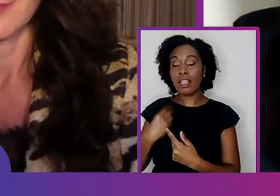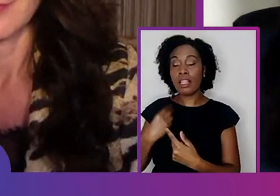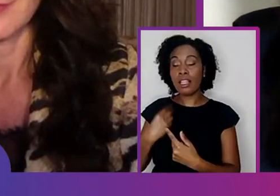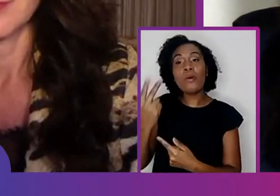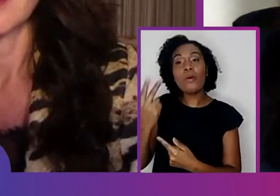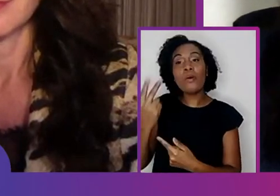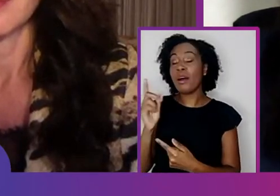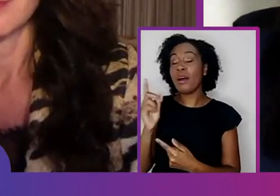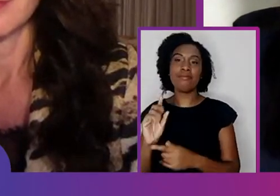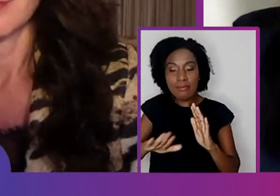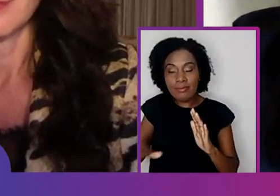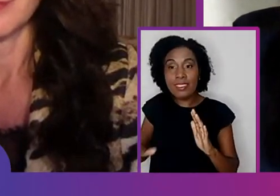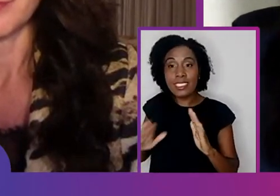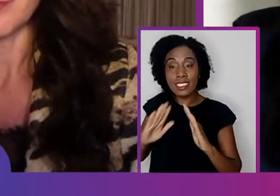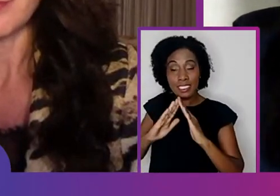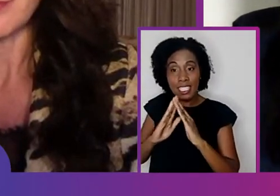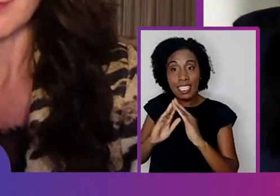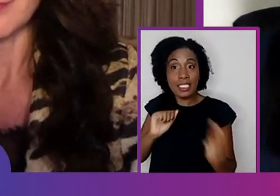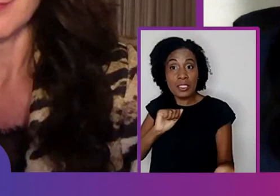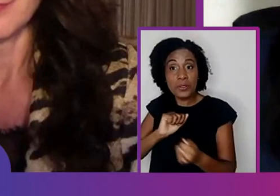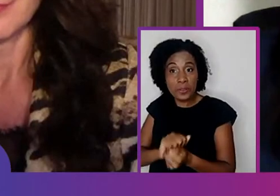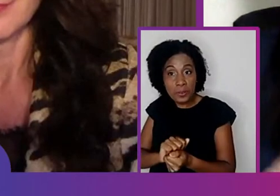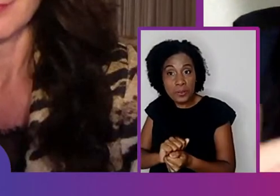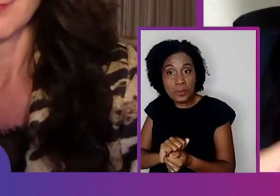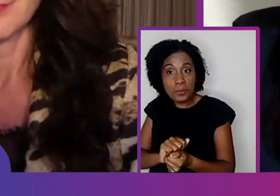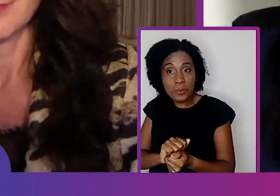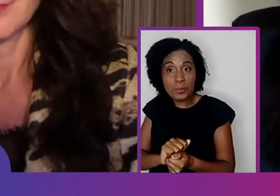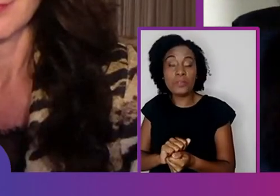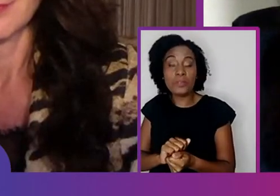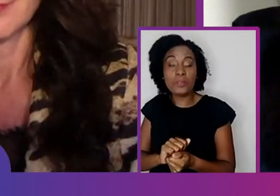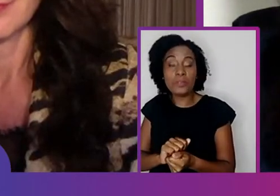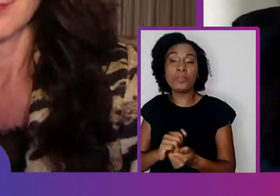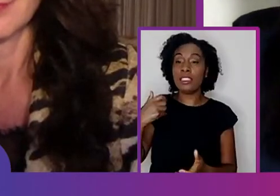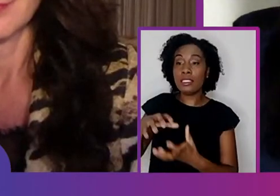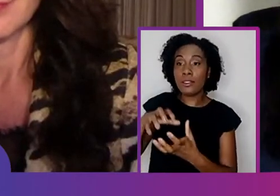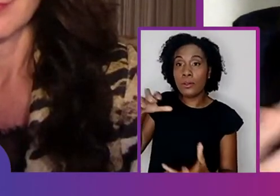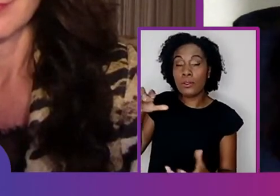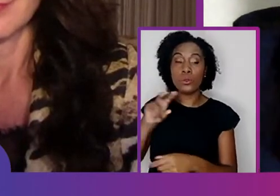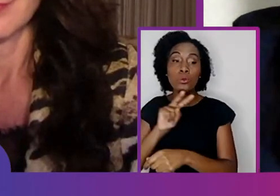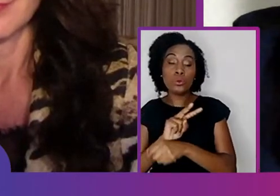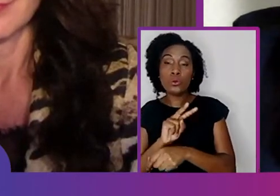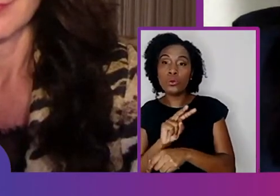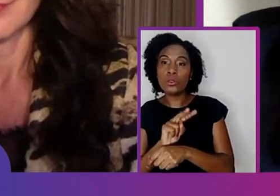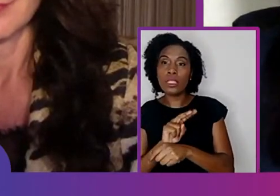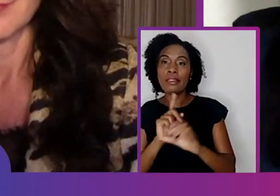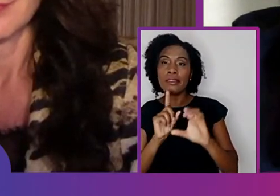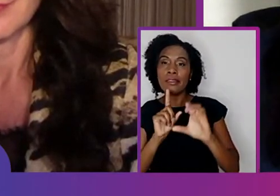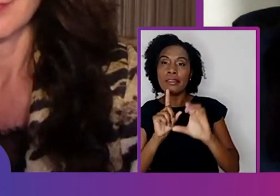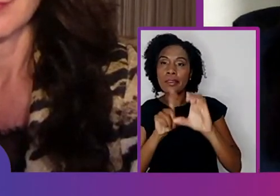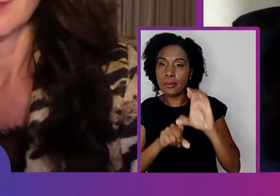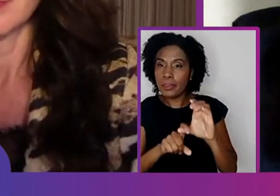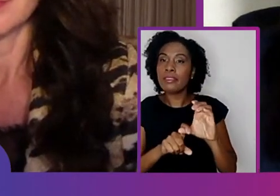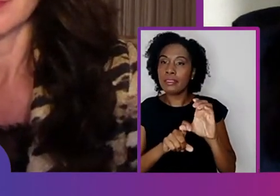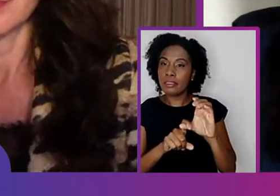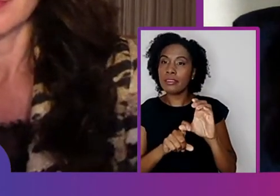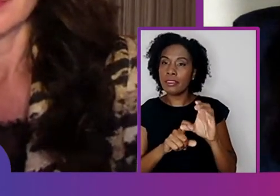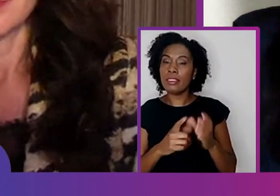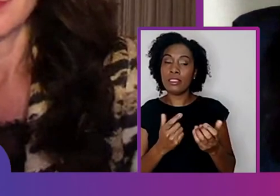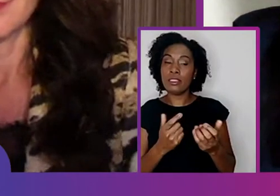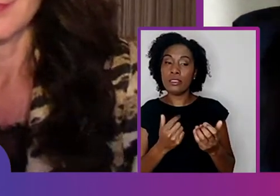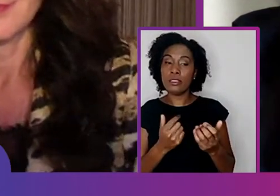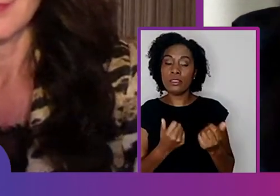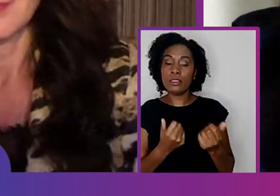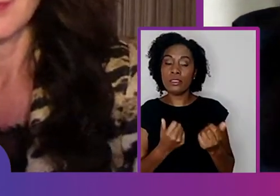seus idosos dependentes delas, precisando ser amparados, elas estão com toda